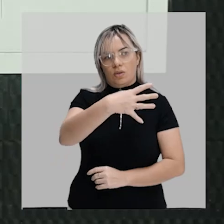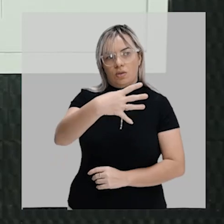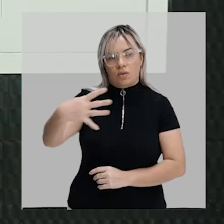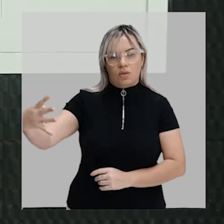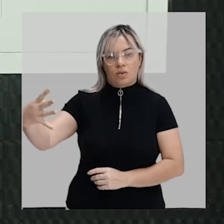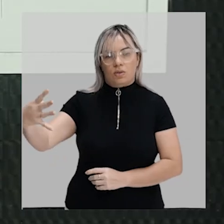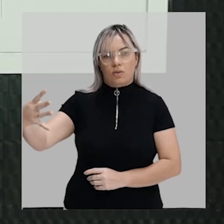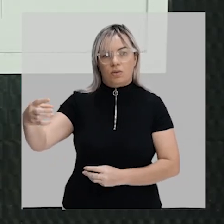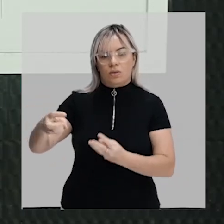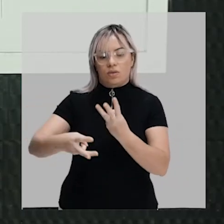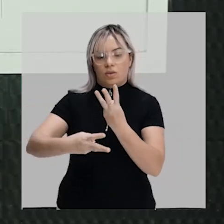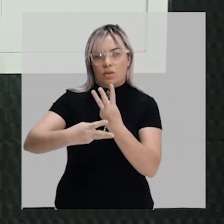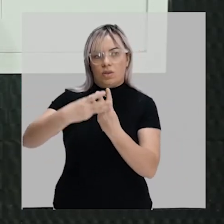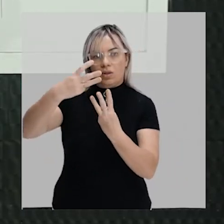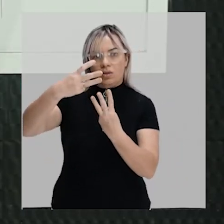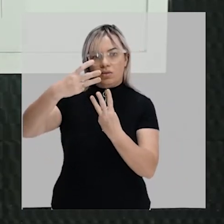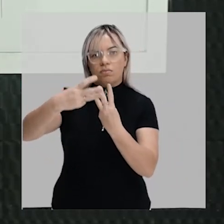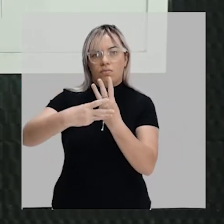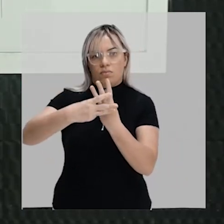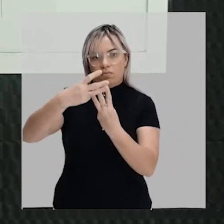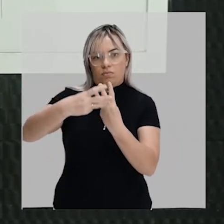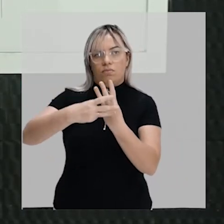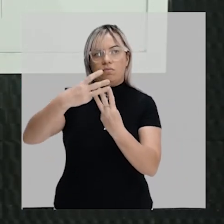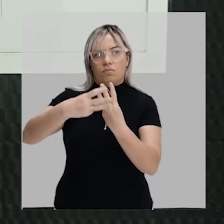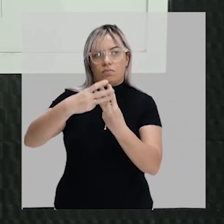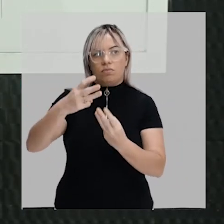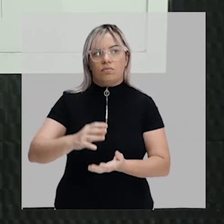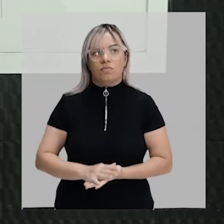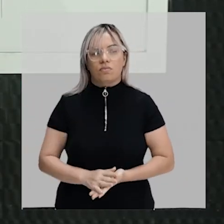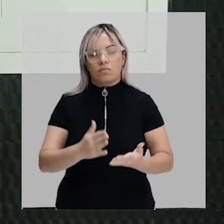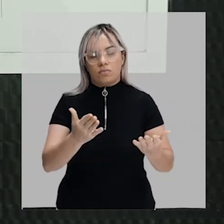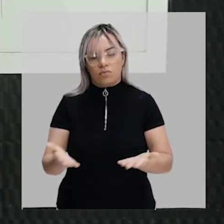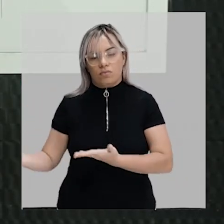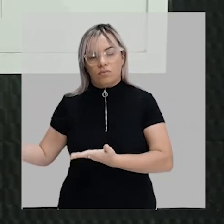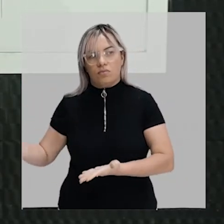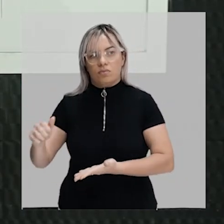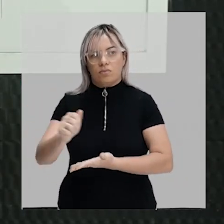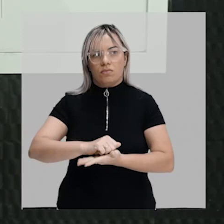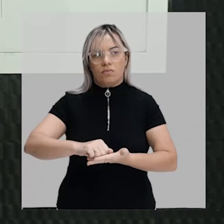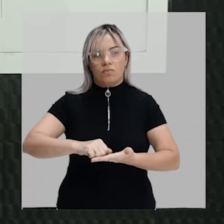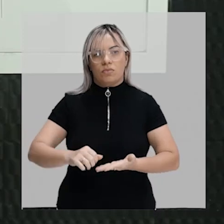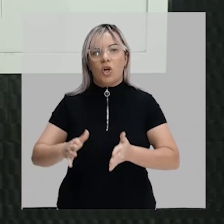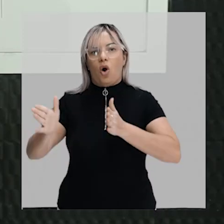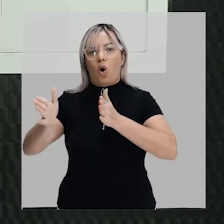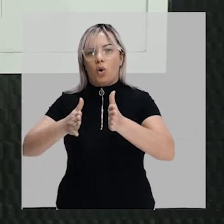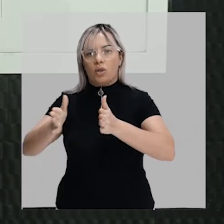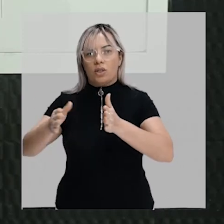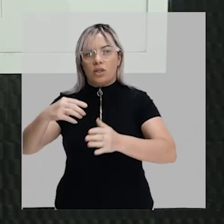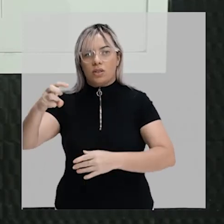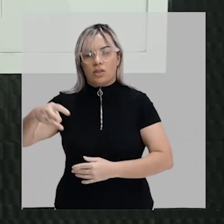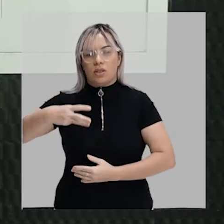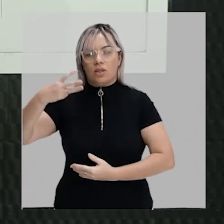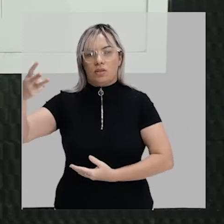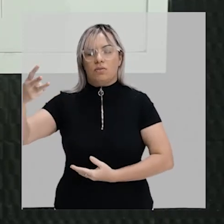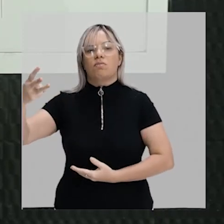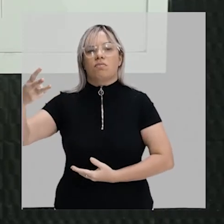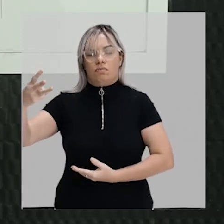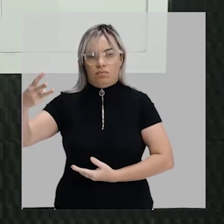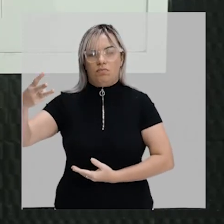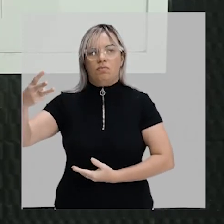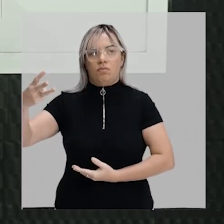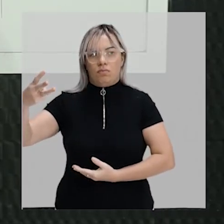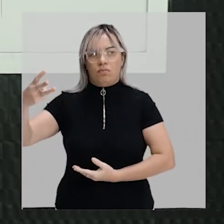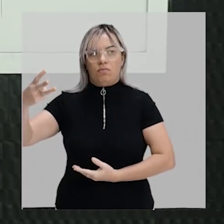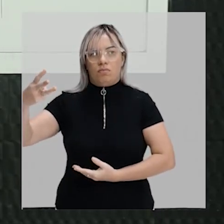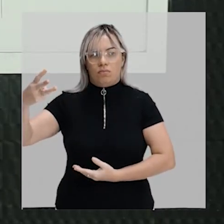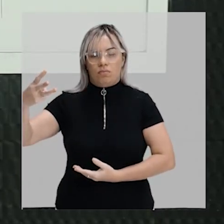ordem o quê então isso aqui é uma matriz quadrada de ordem 3 matriz quadrada